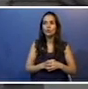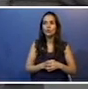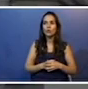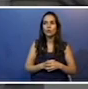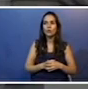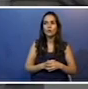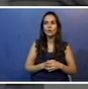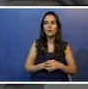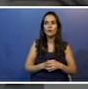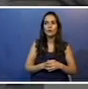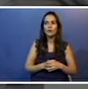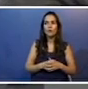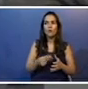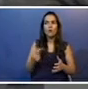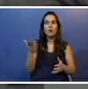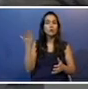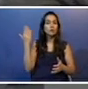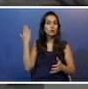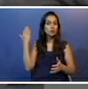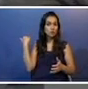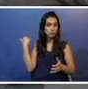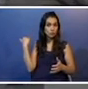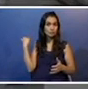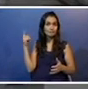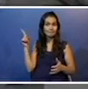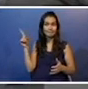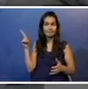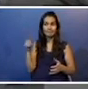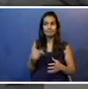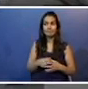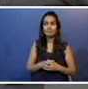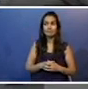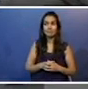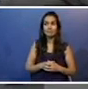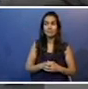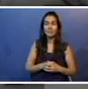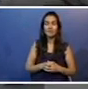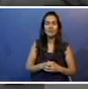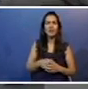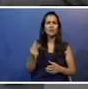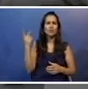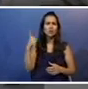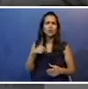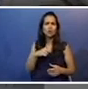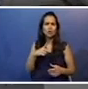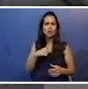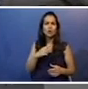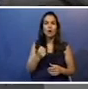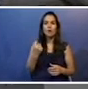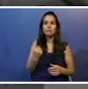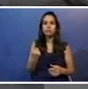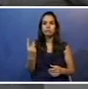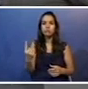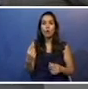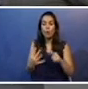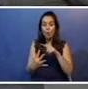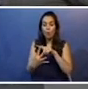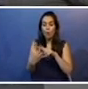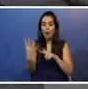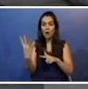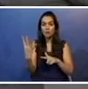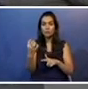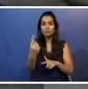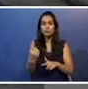romana antiga. Então, quando aparece assim, olha, era o registro antigo, que depois passou a não